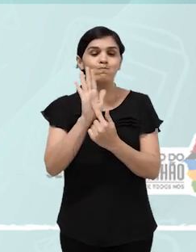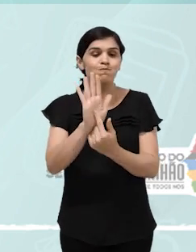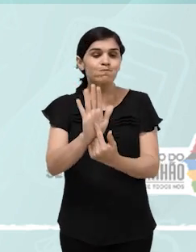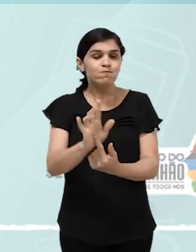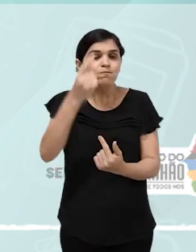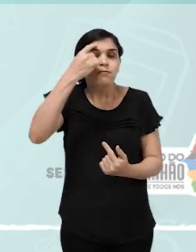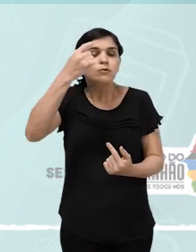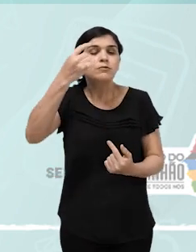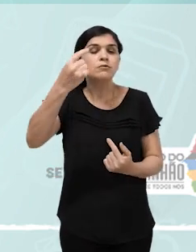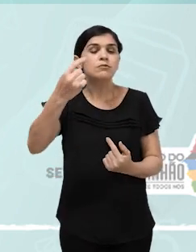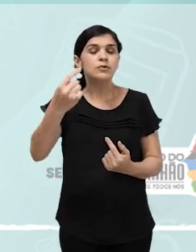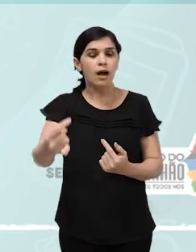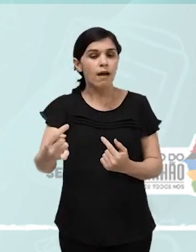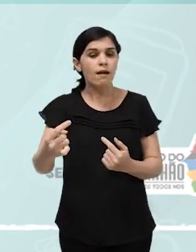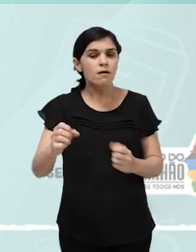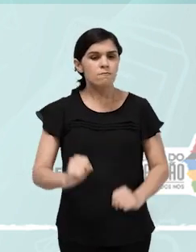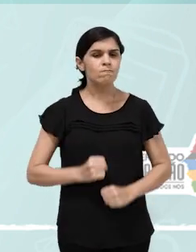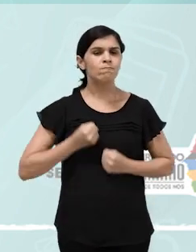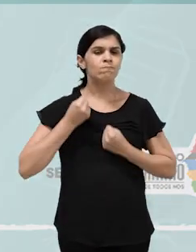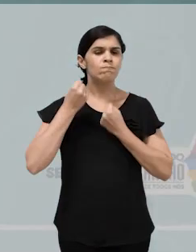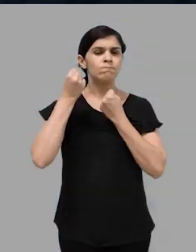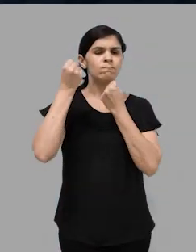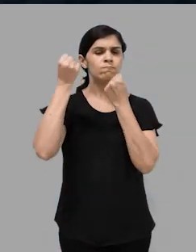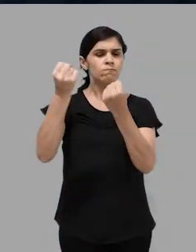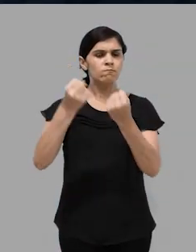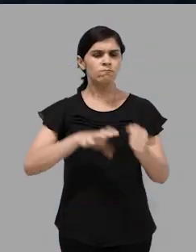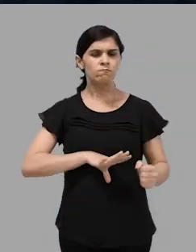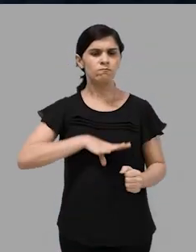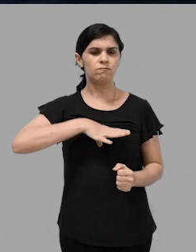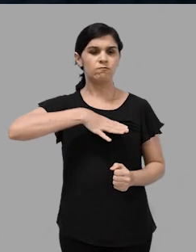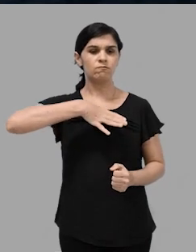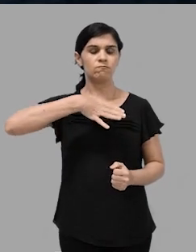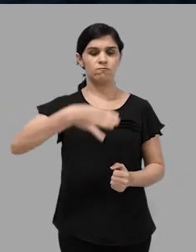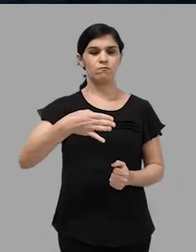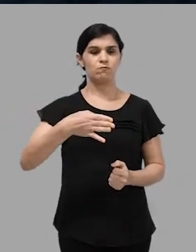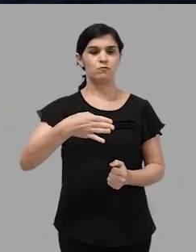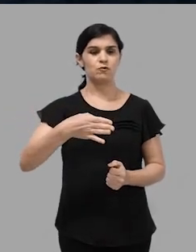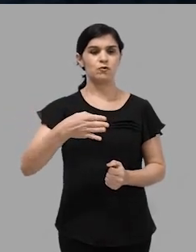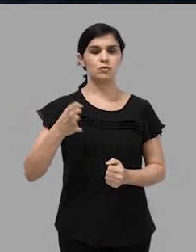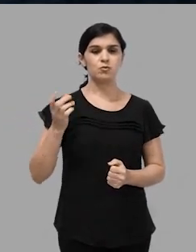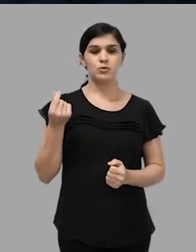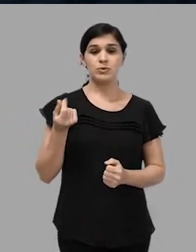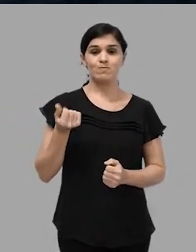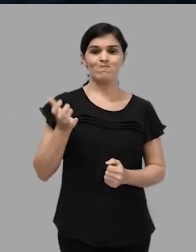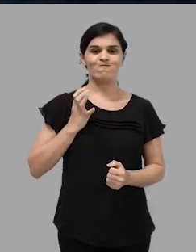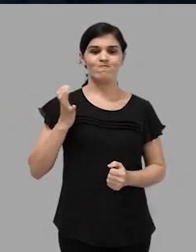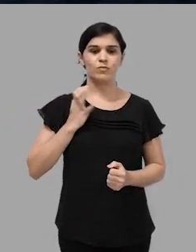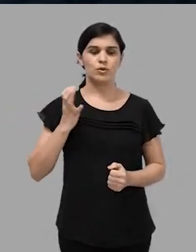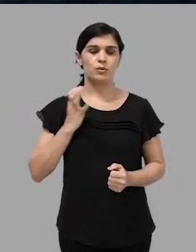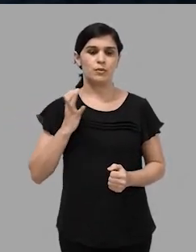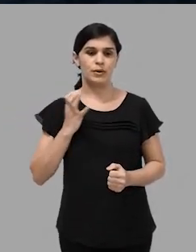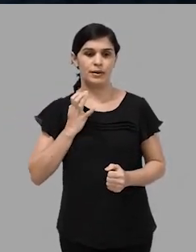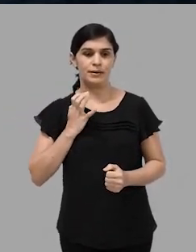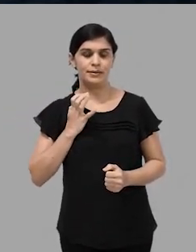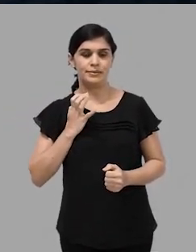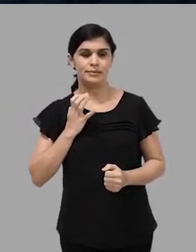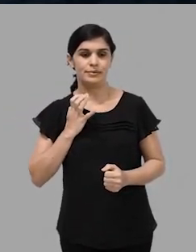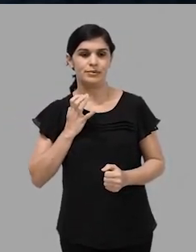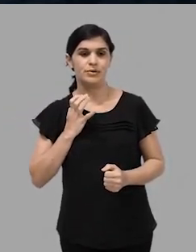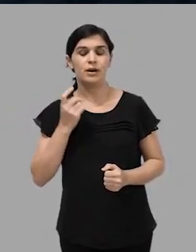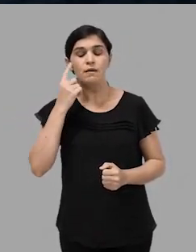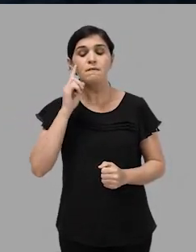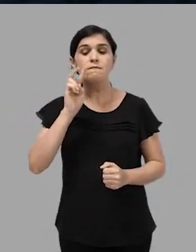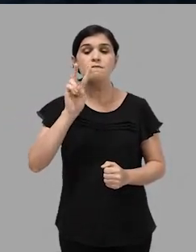de ideia de poder. Falamos há pouco dessa questão aí, quem estava lá no topo